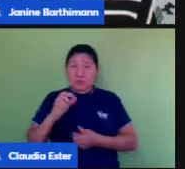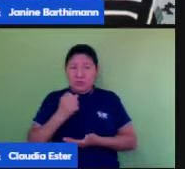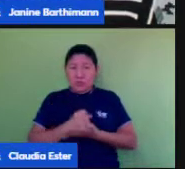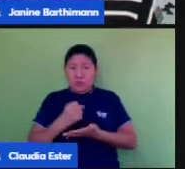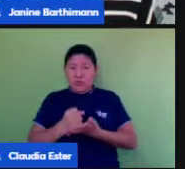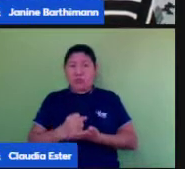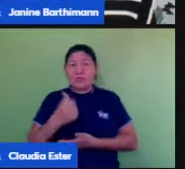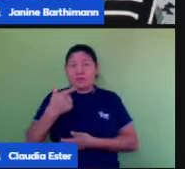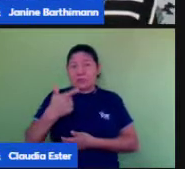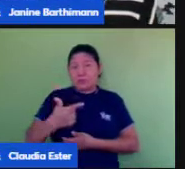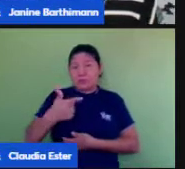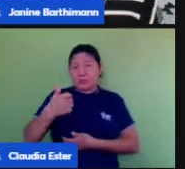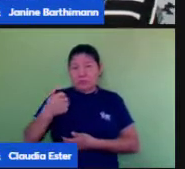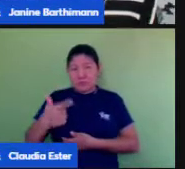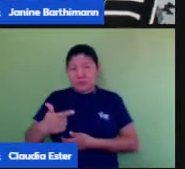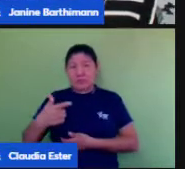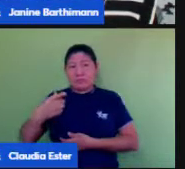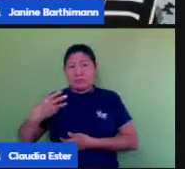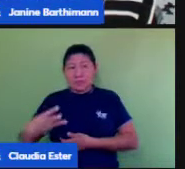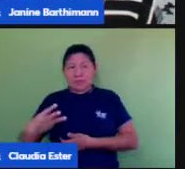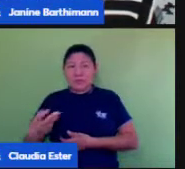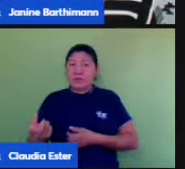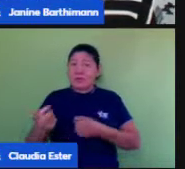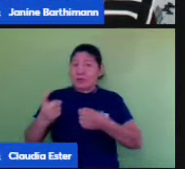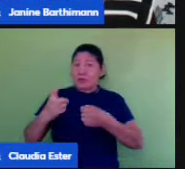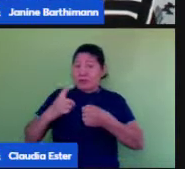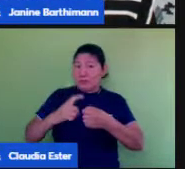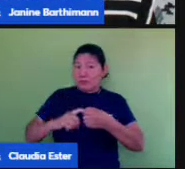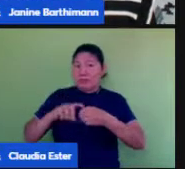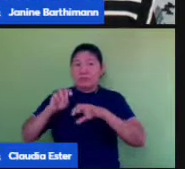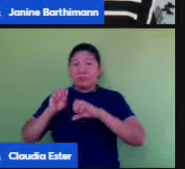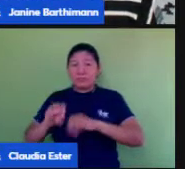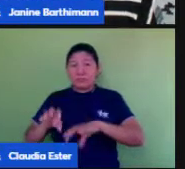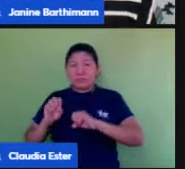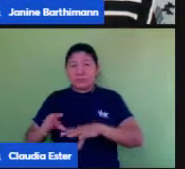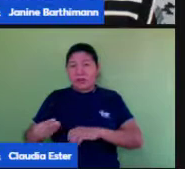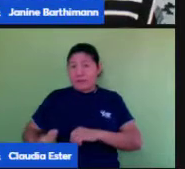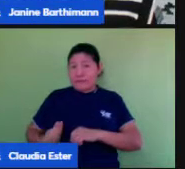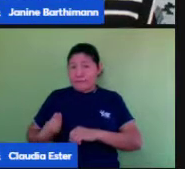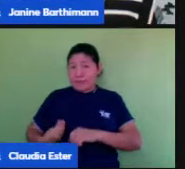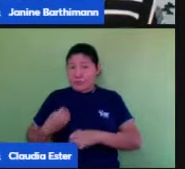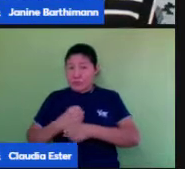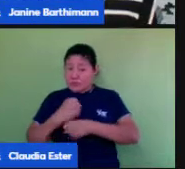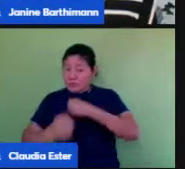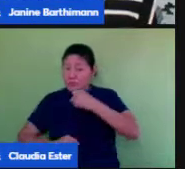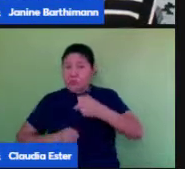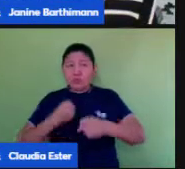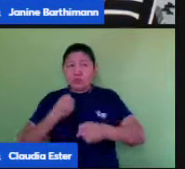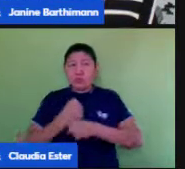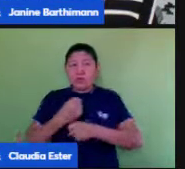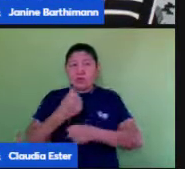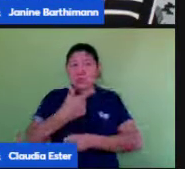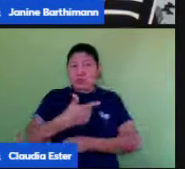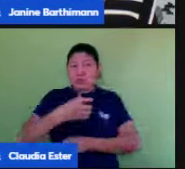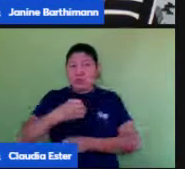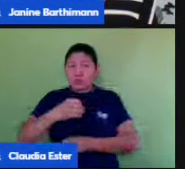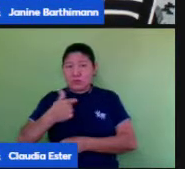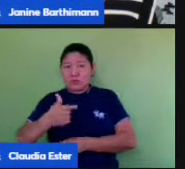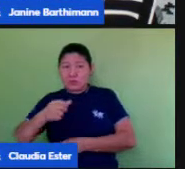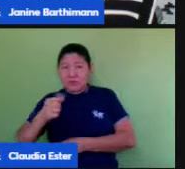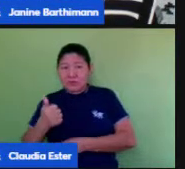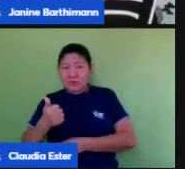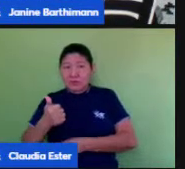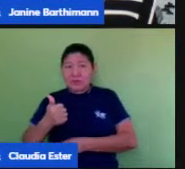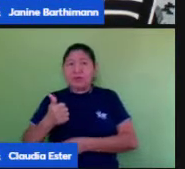aulas presenciais, né? Já no ano letivo de 2021, na rede. E